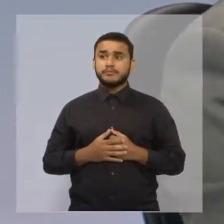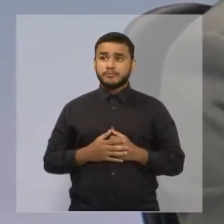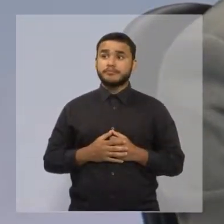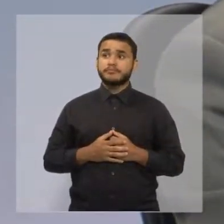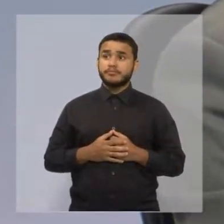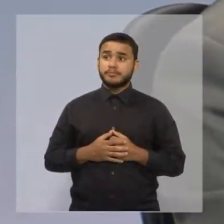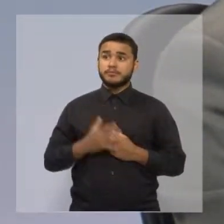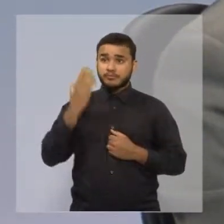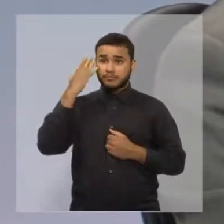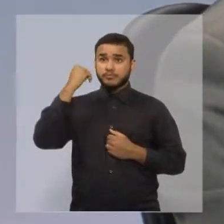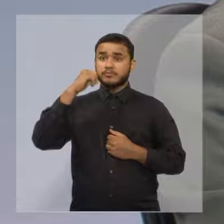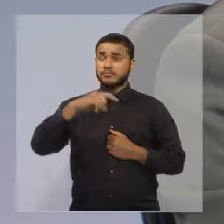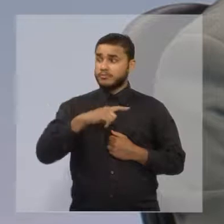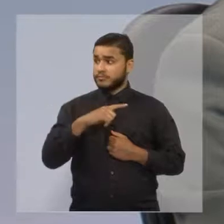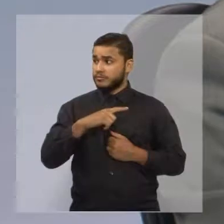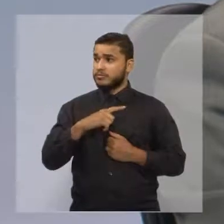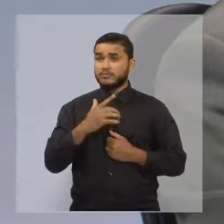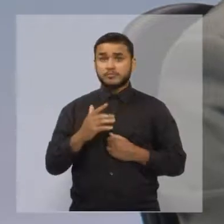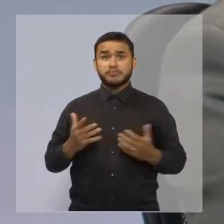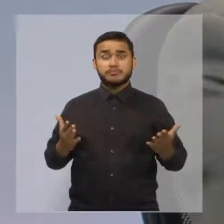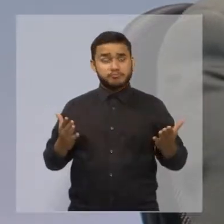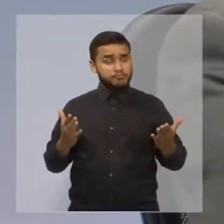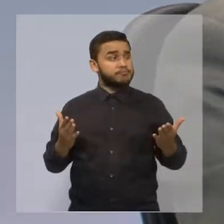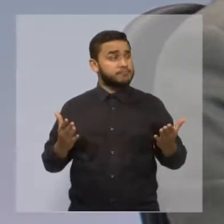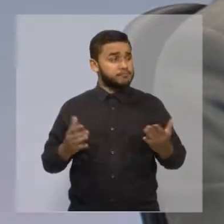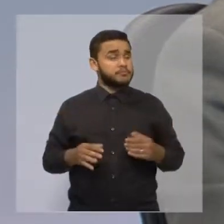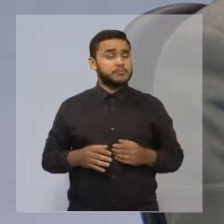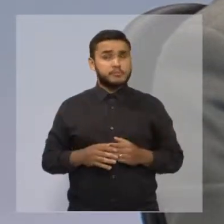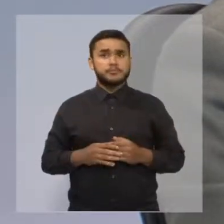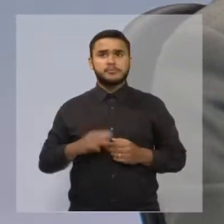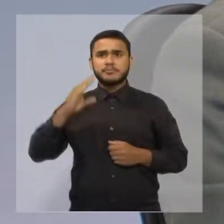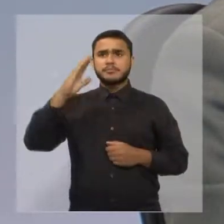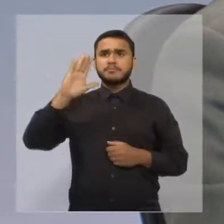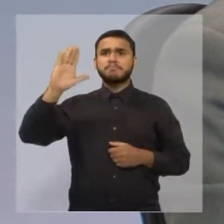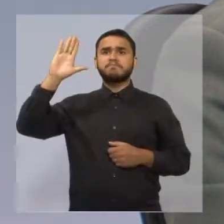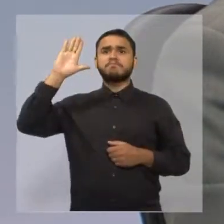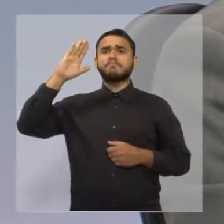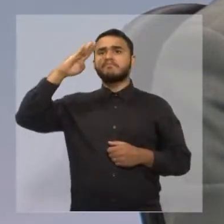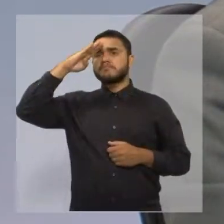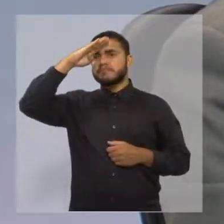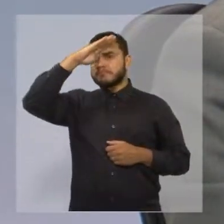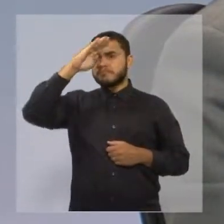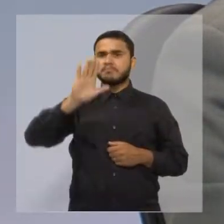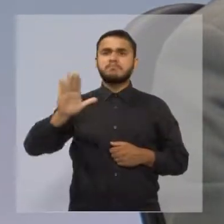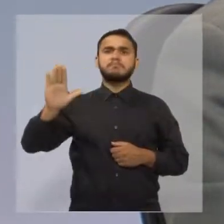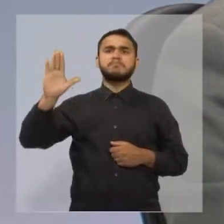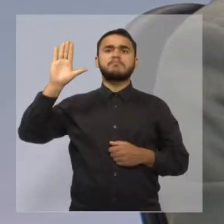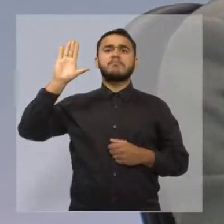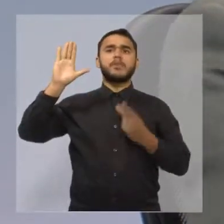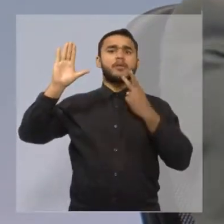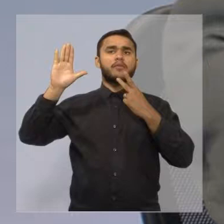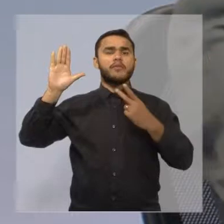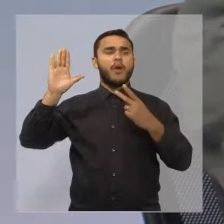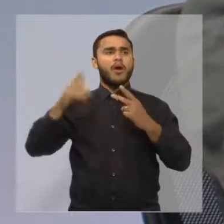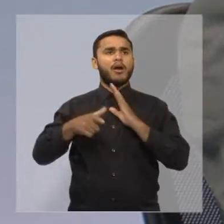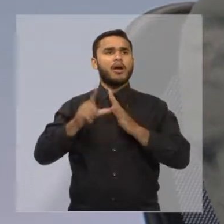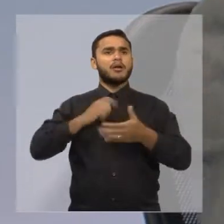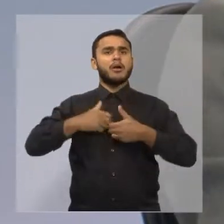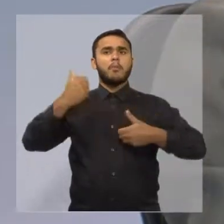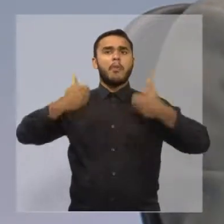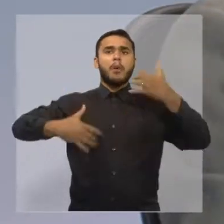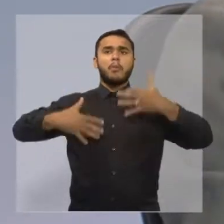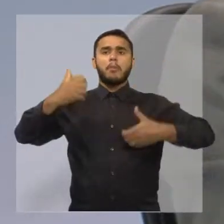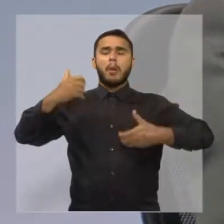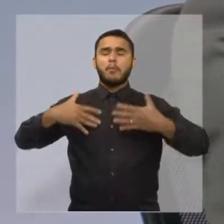Essa é uma forma que a gente teria já de não só ir contra o seu discurso, mas inclusive um